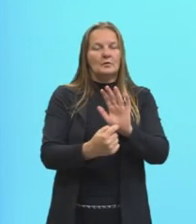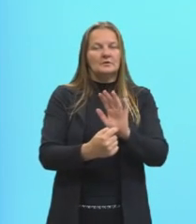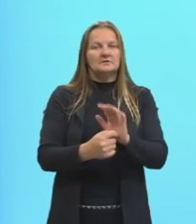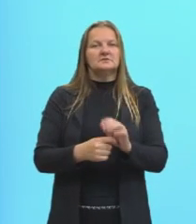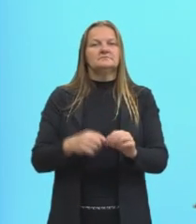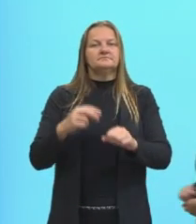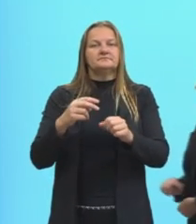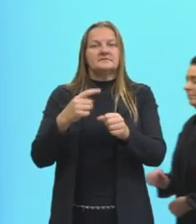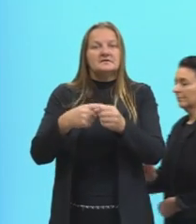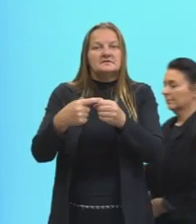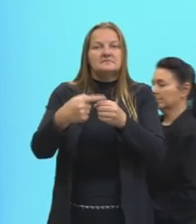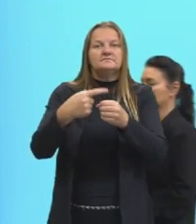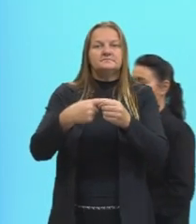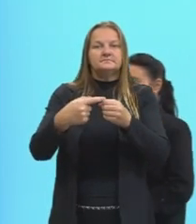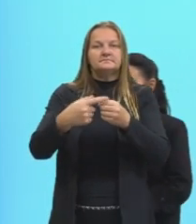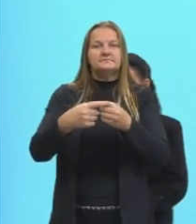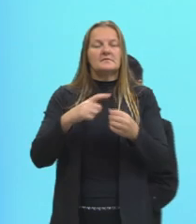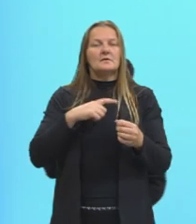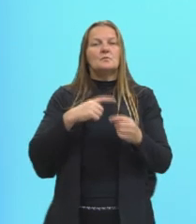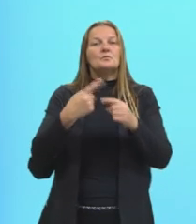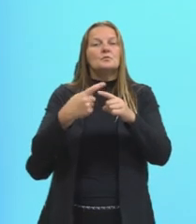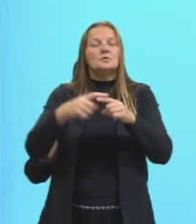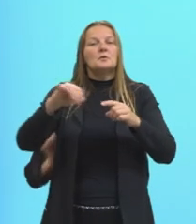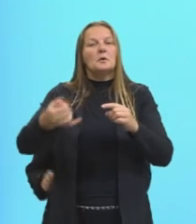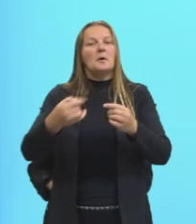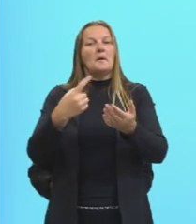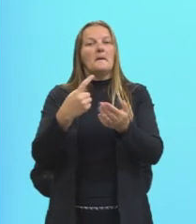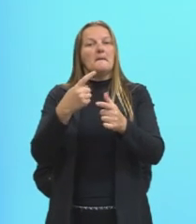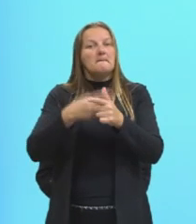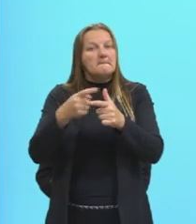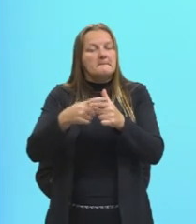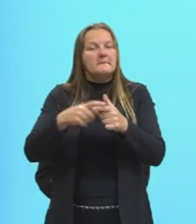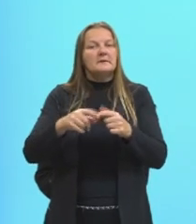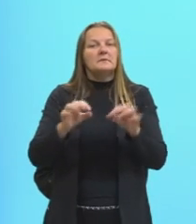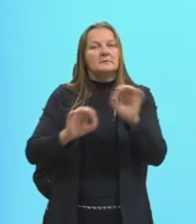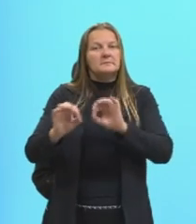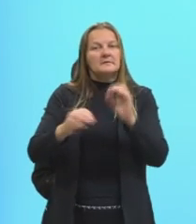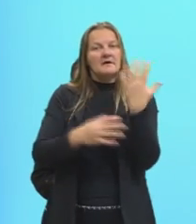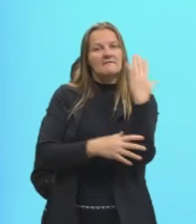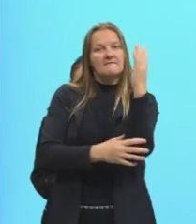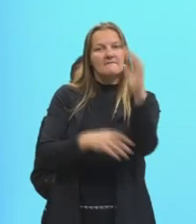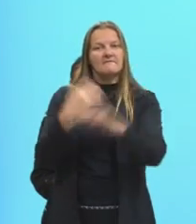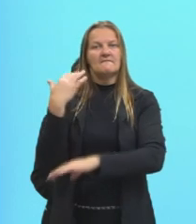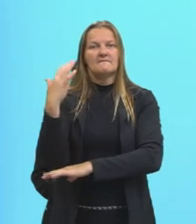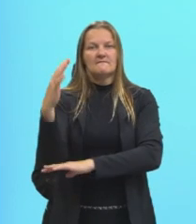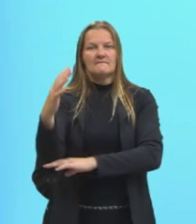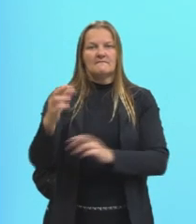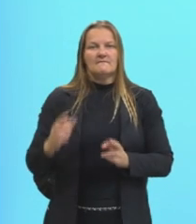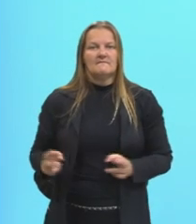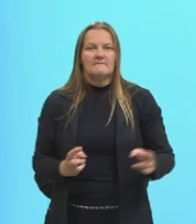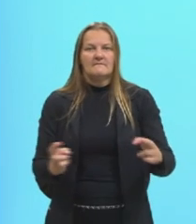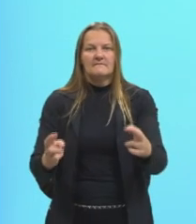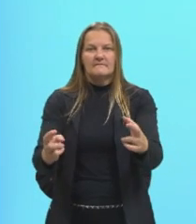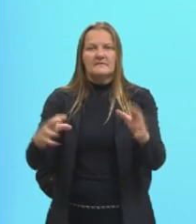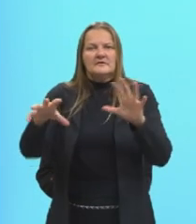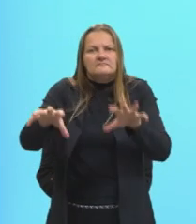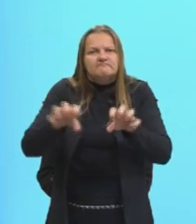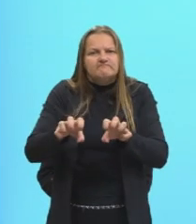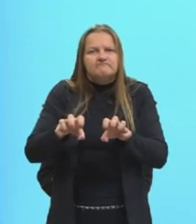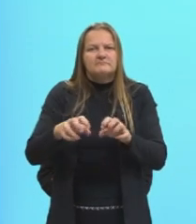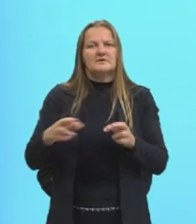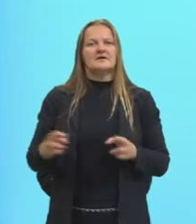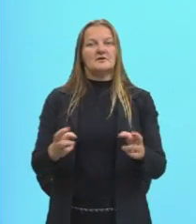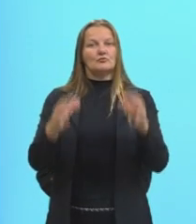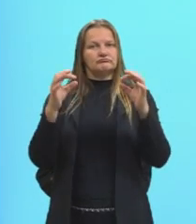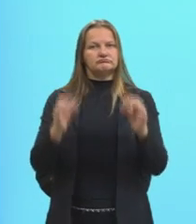ambiente urbanizado né justamente com essa falta de Mata ciliar importantíssimo mata ciliar para fixar